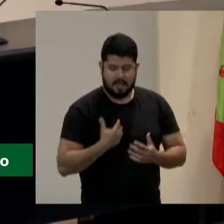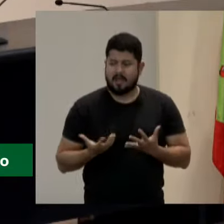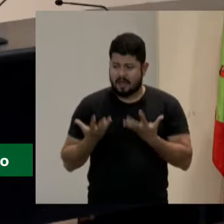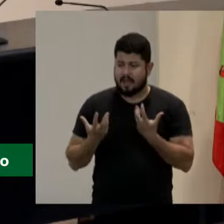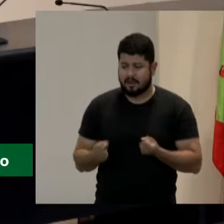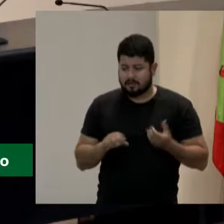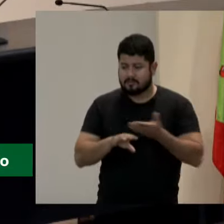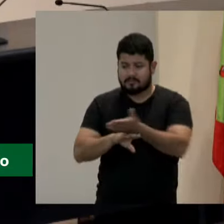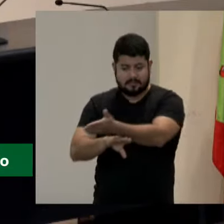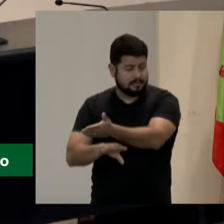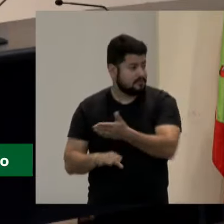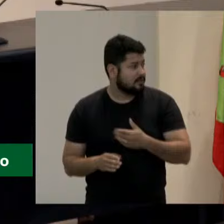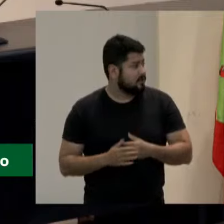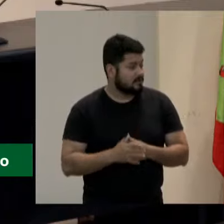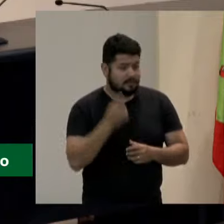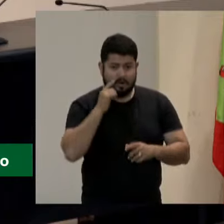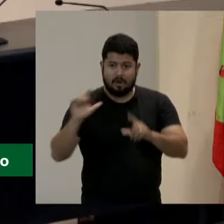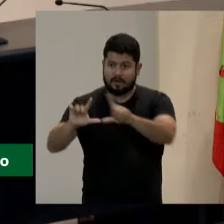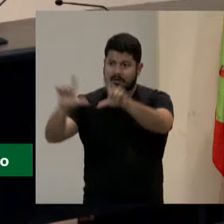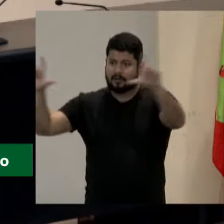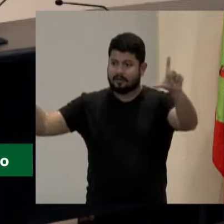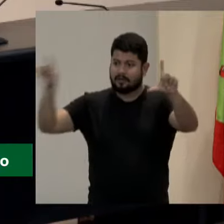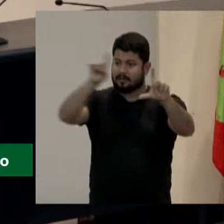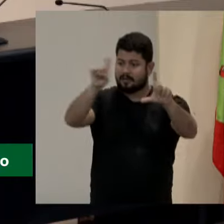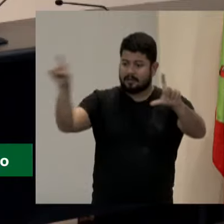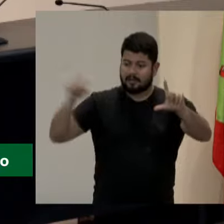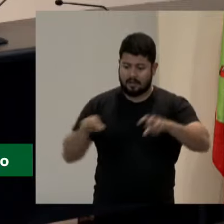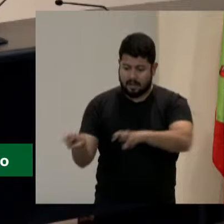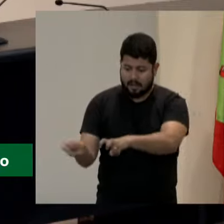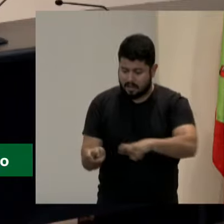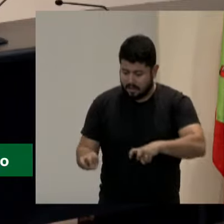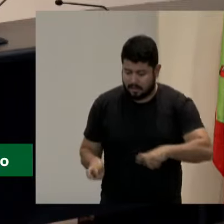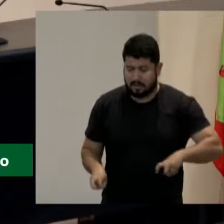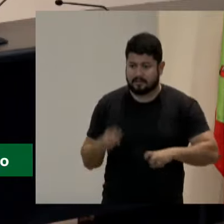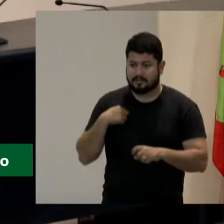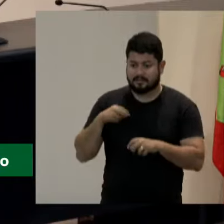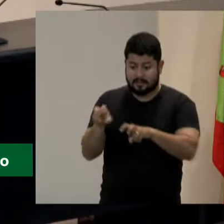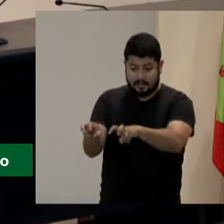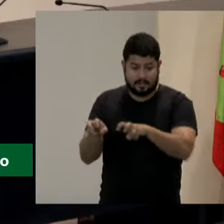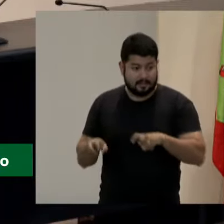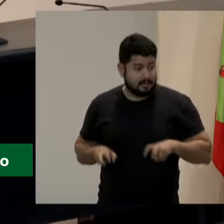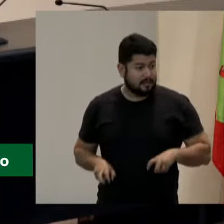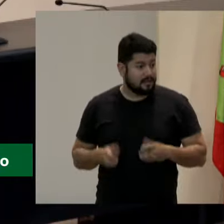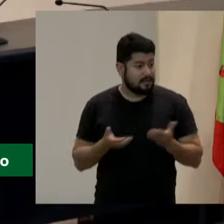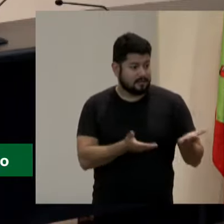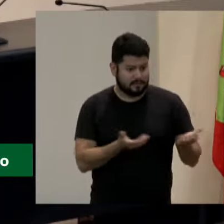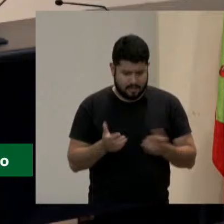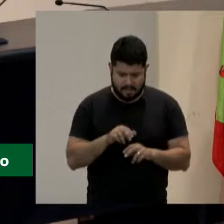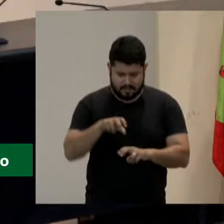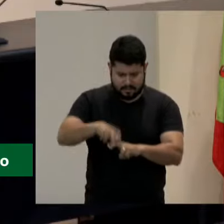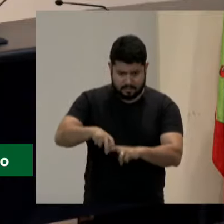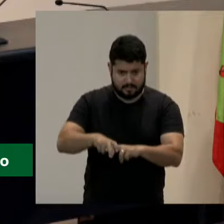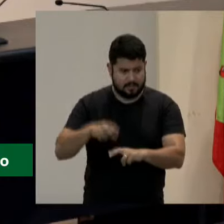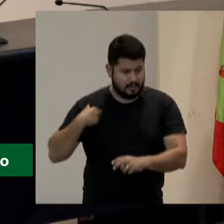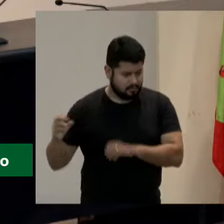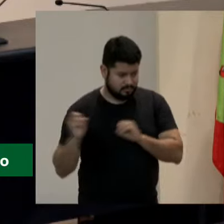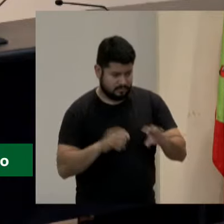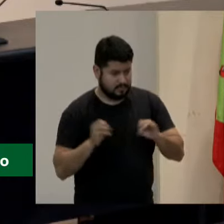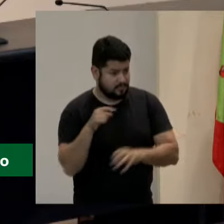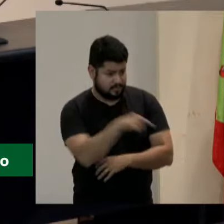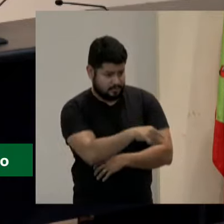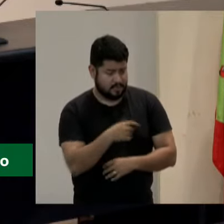lousa, é um quadro, ela é aquelas cadeiras onde as pessoas sentam, está vendo? Que legal, ela, você quer sentar aqui para eu te dar uma aula? Eu,